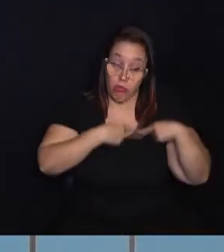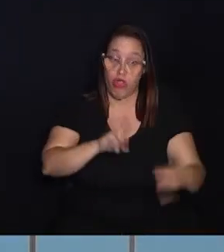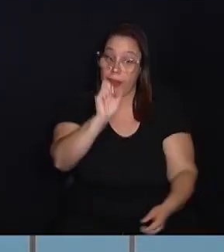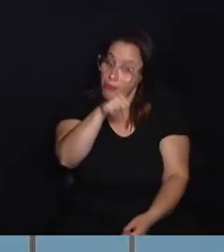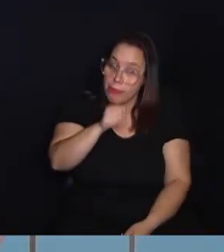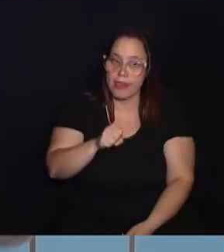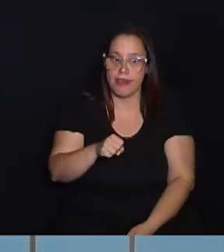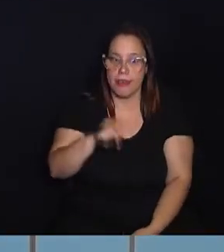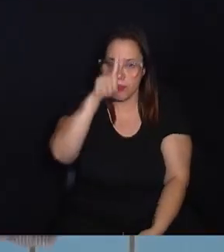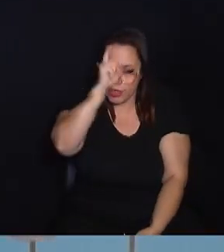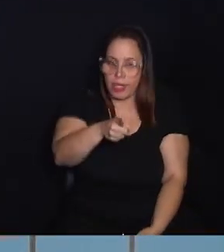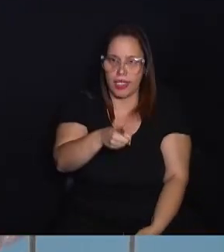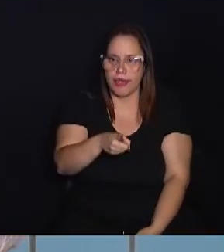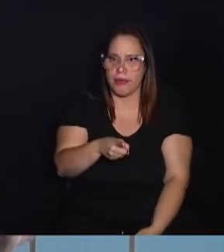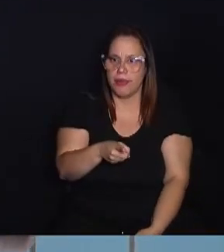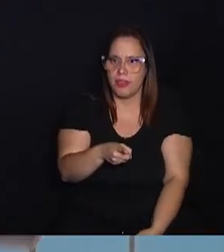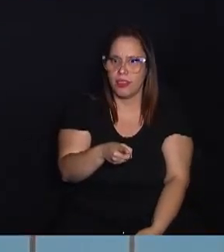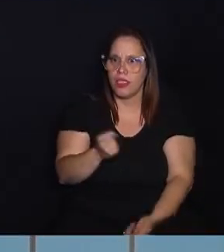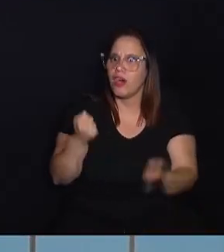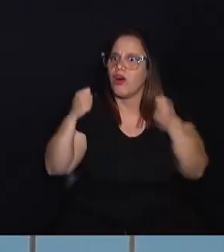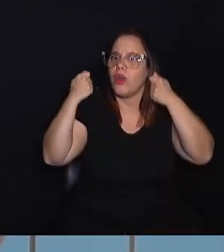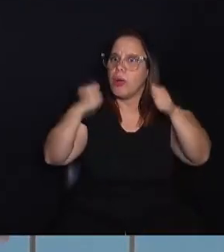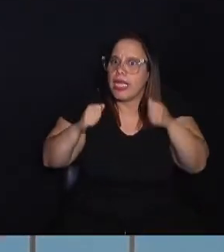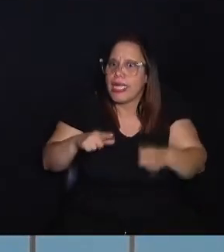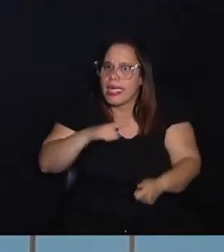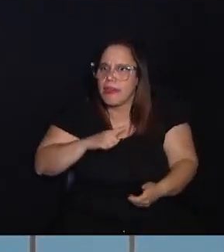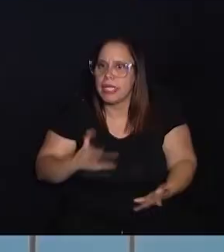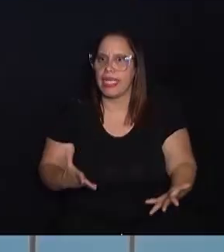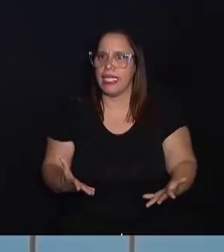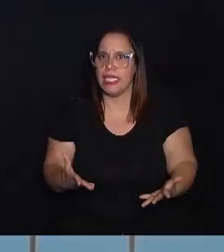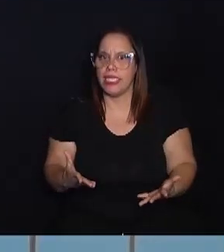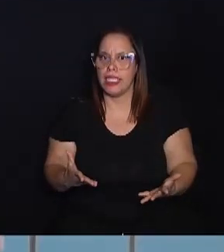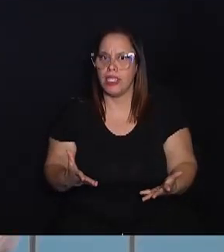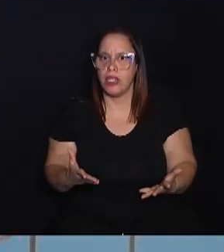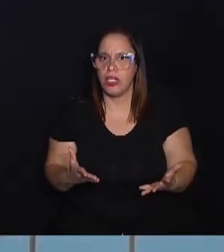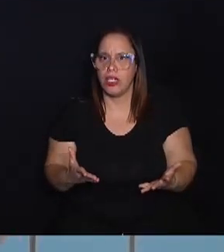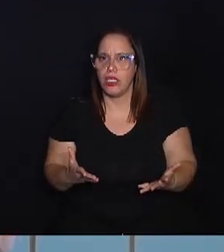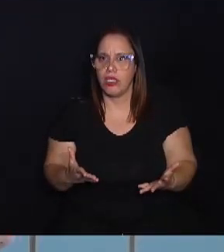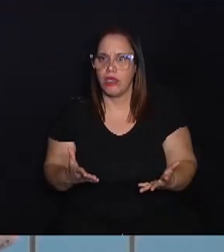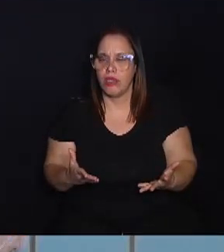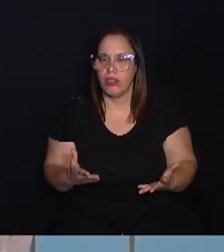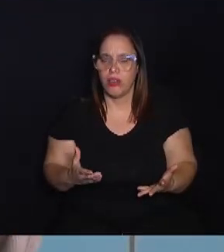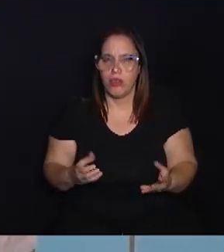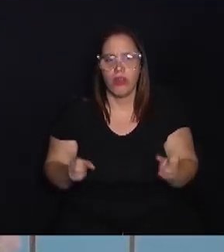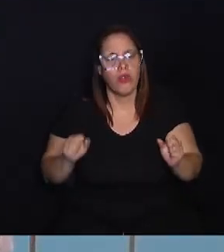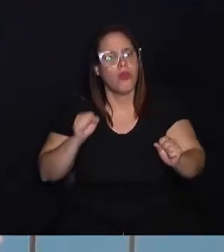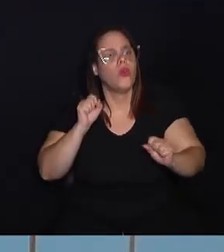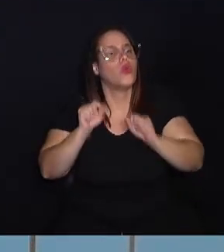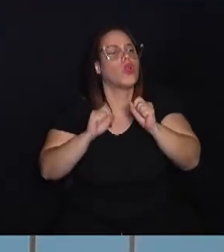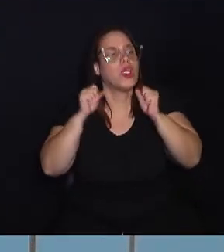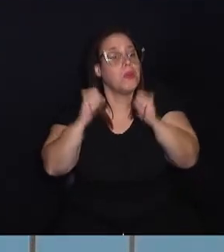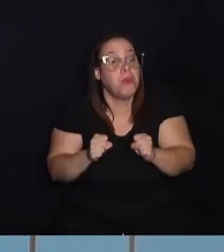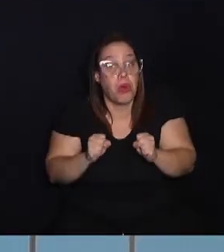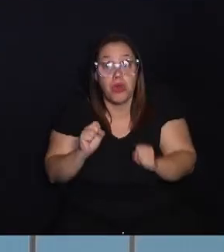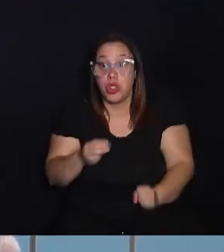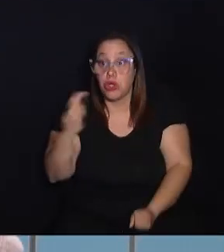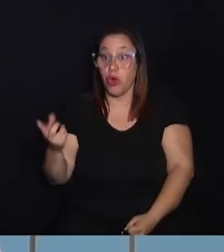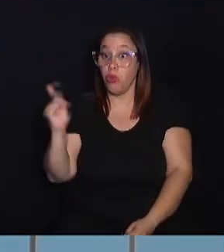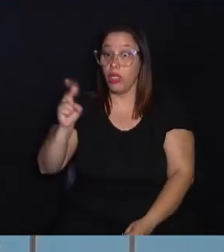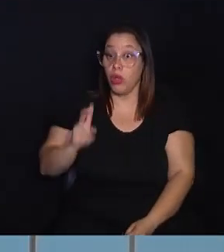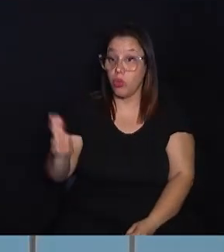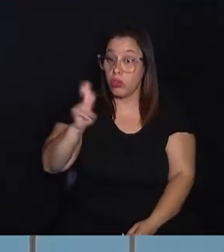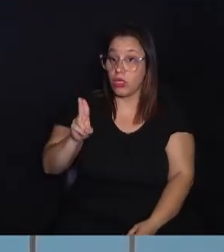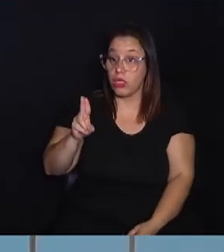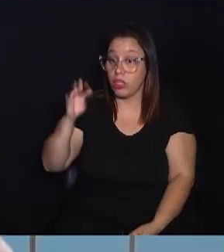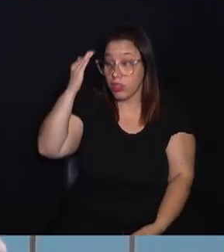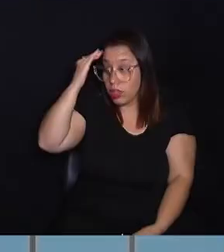pelas decisões que precisam ter balizamento do que pode fazer bem e do que pode fazer mal. Você sabe que